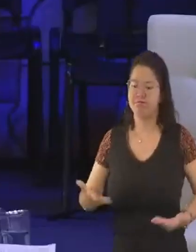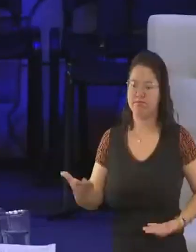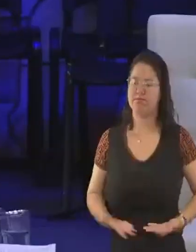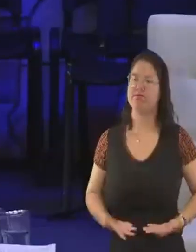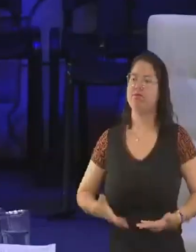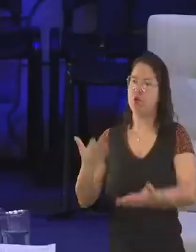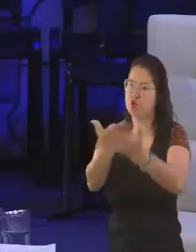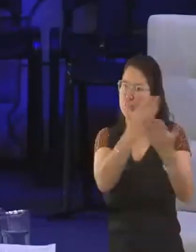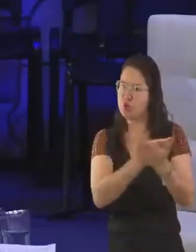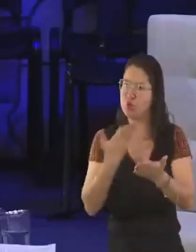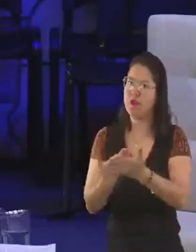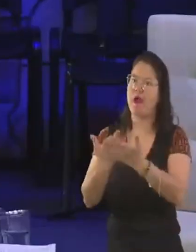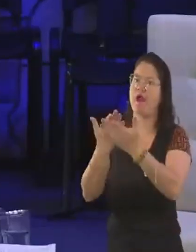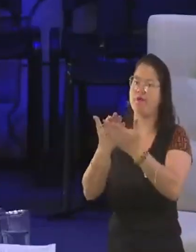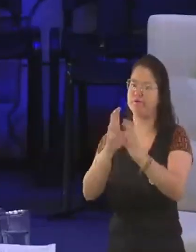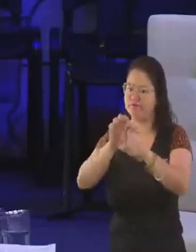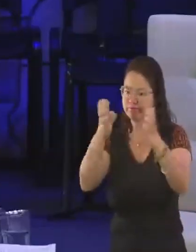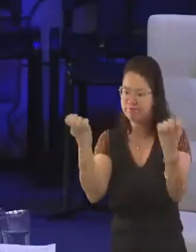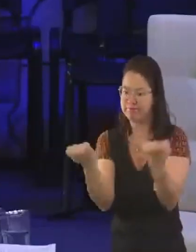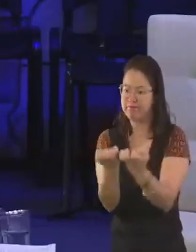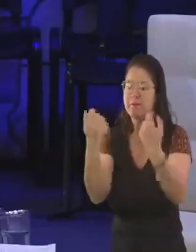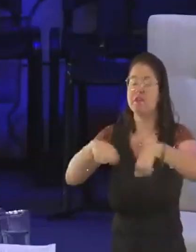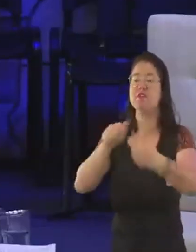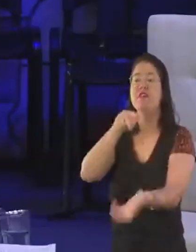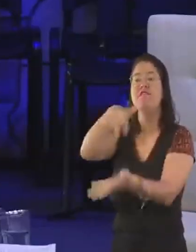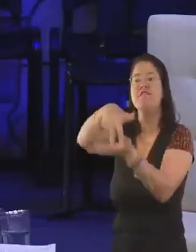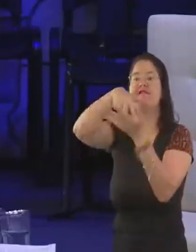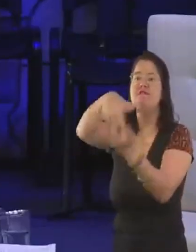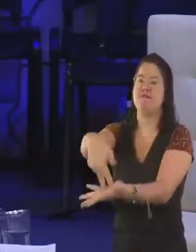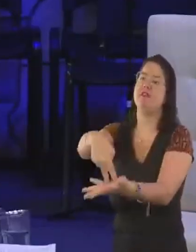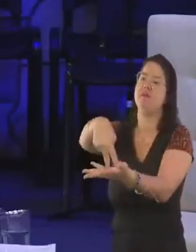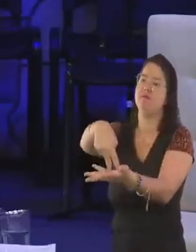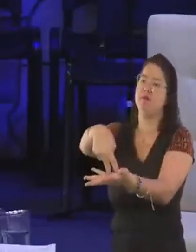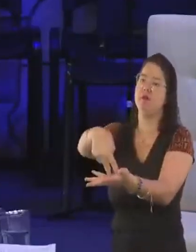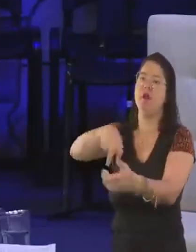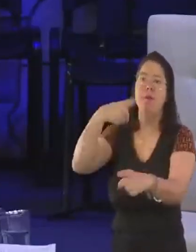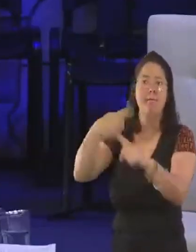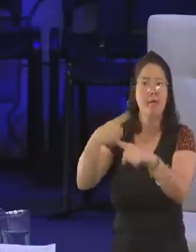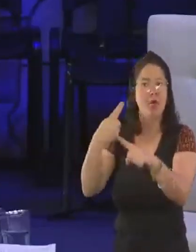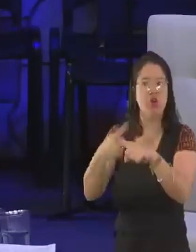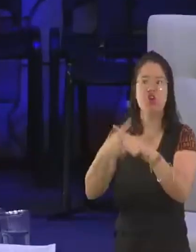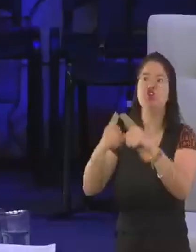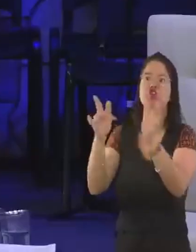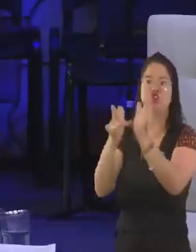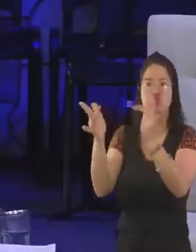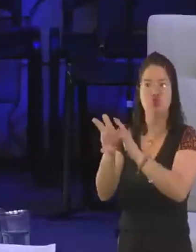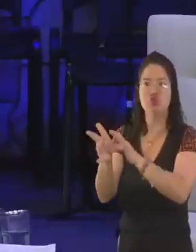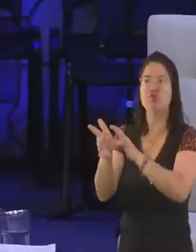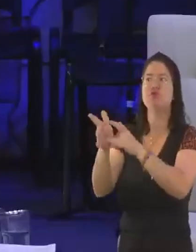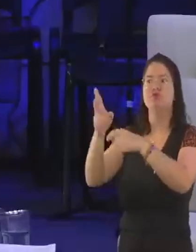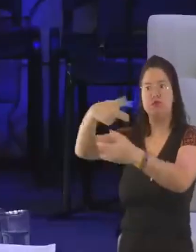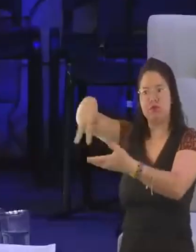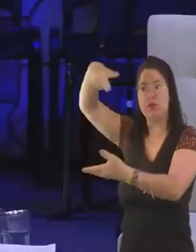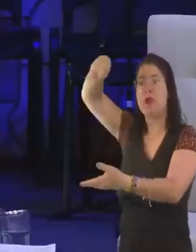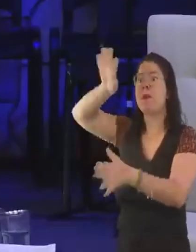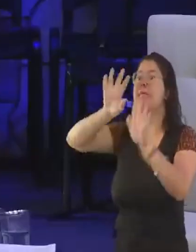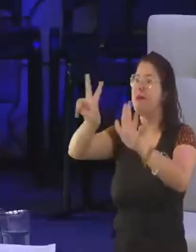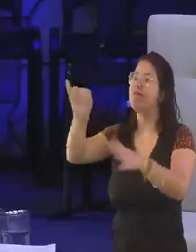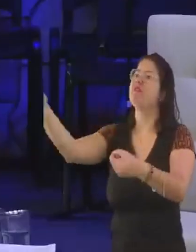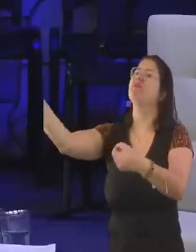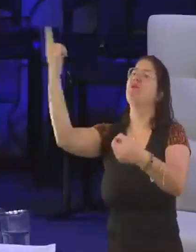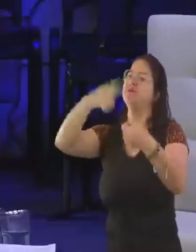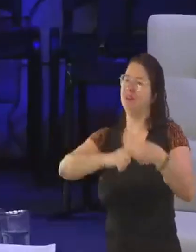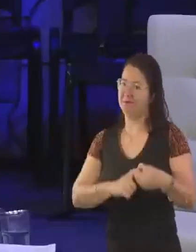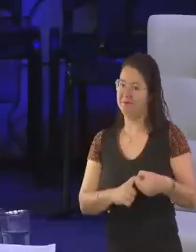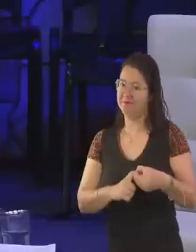Evangelho, permaneça firme, porque o mesmo Jesus que subiu ao céu voltará e sua